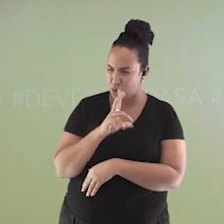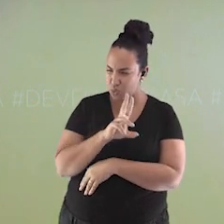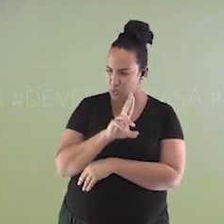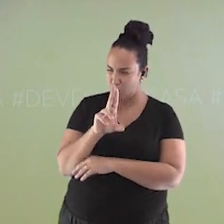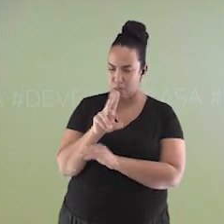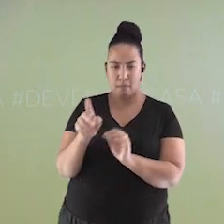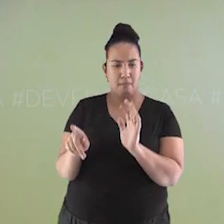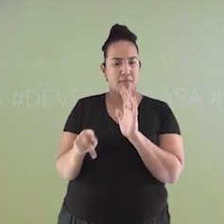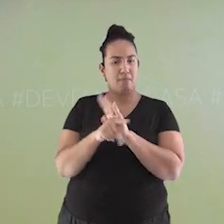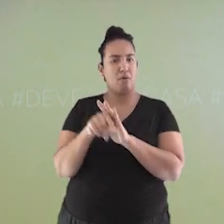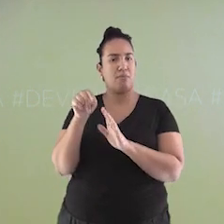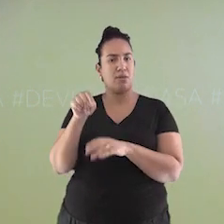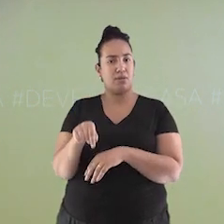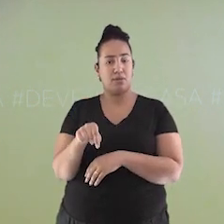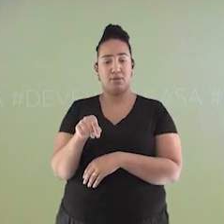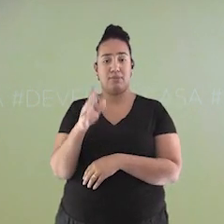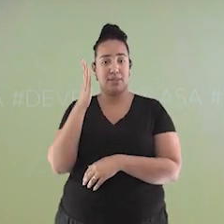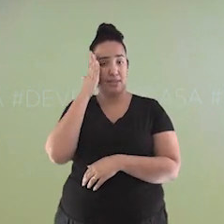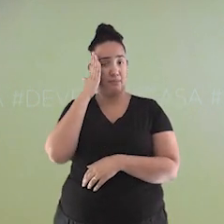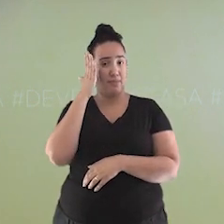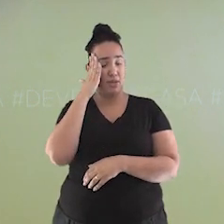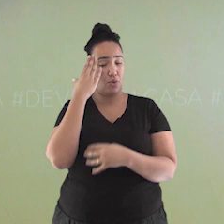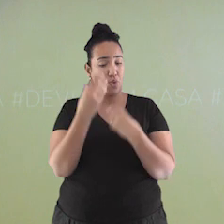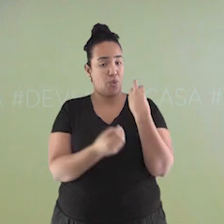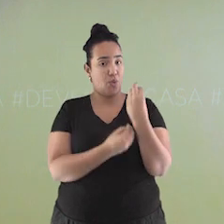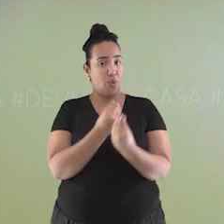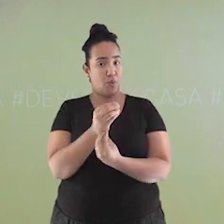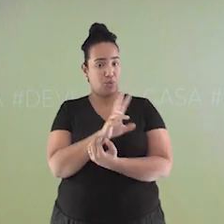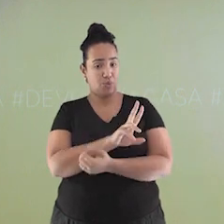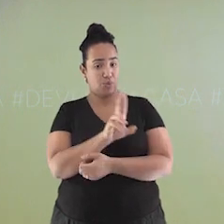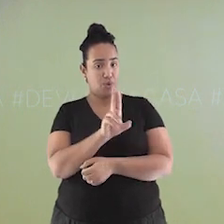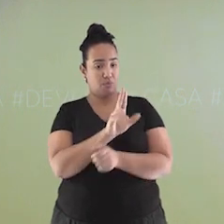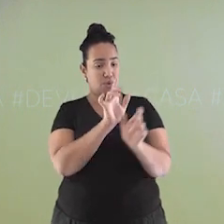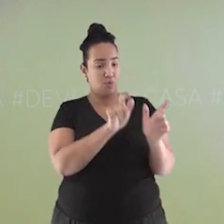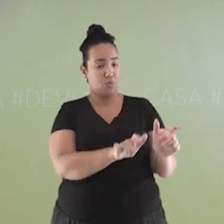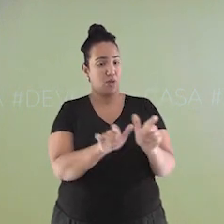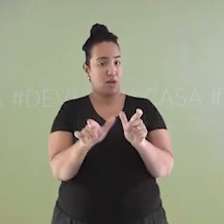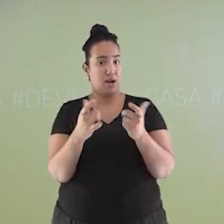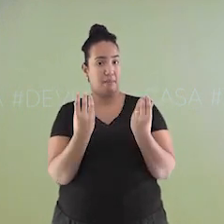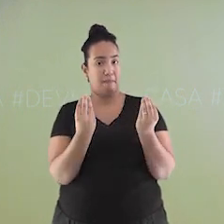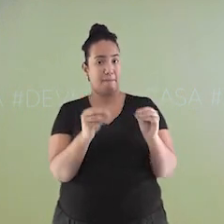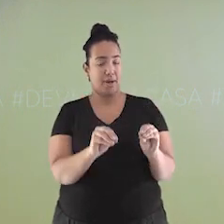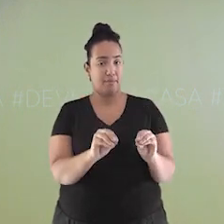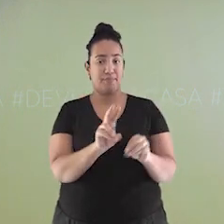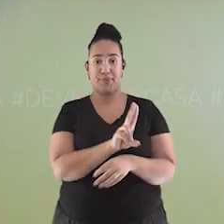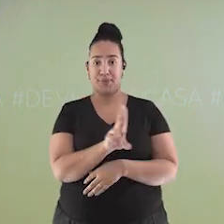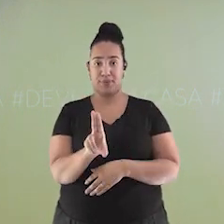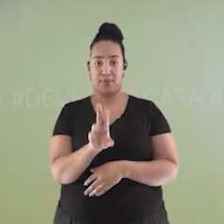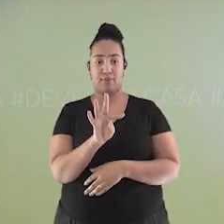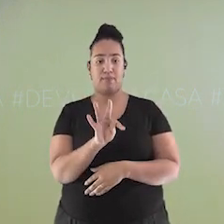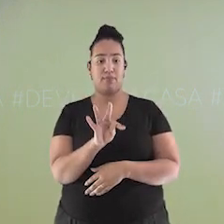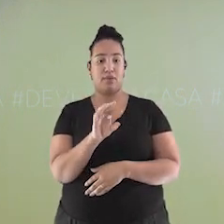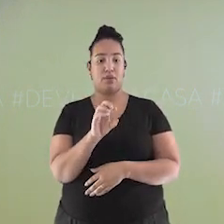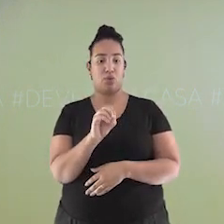nome específico para o estudo da origem dos nomes dos lugares. Se chama